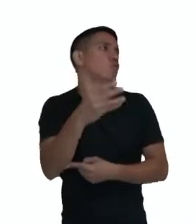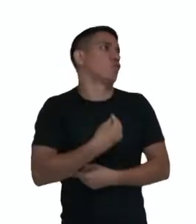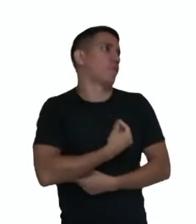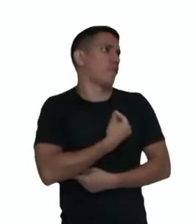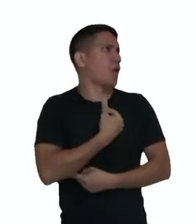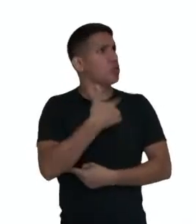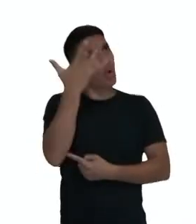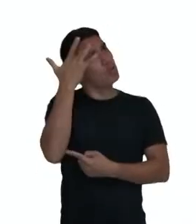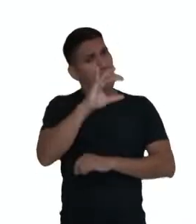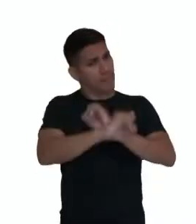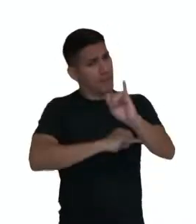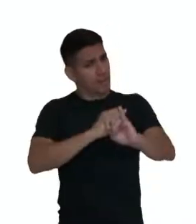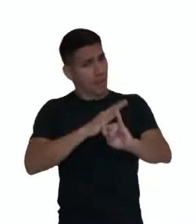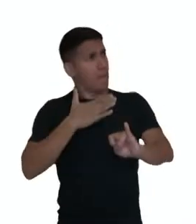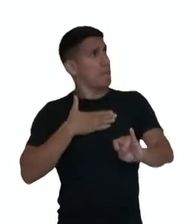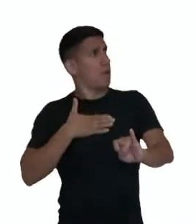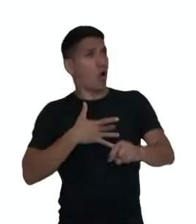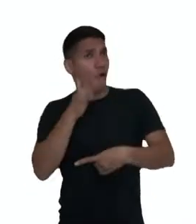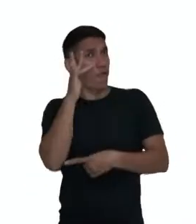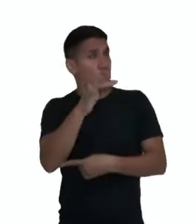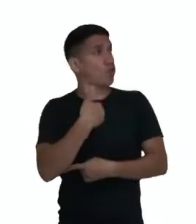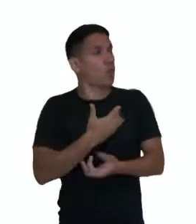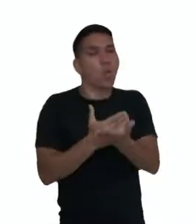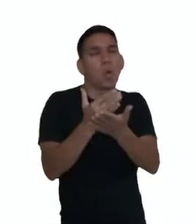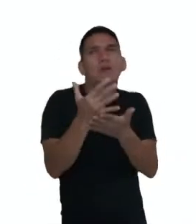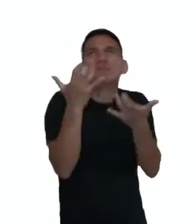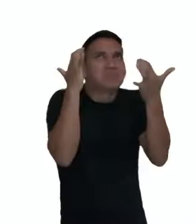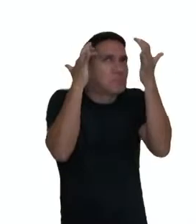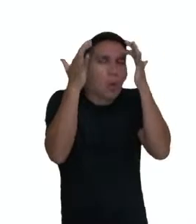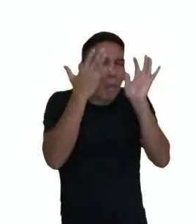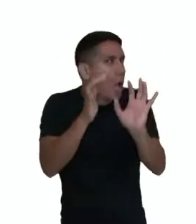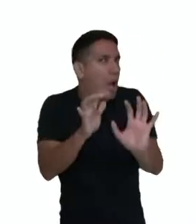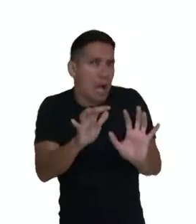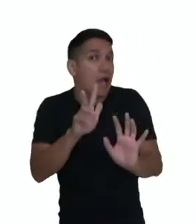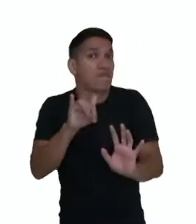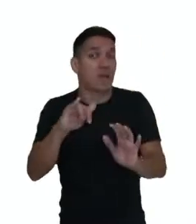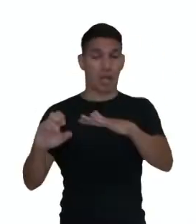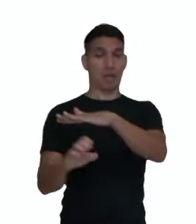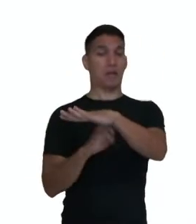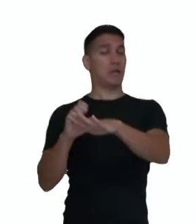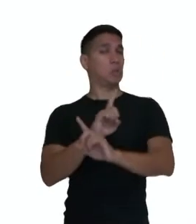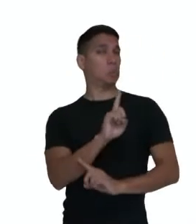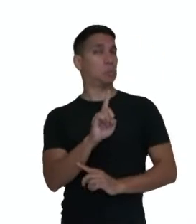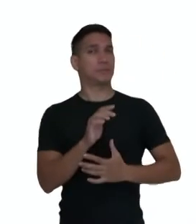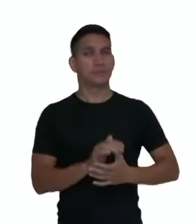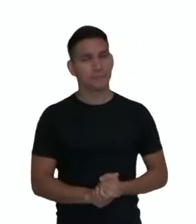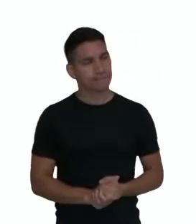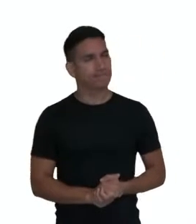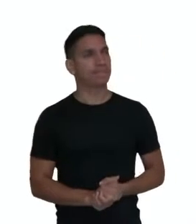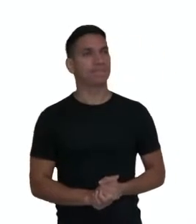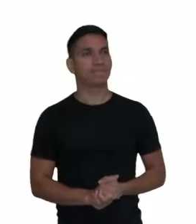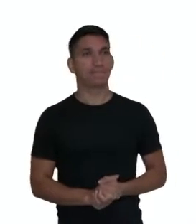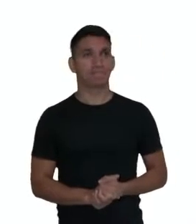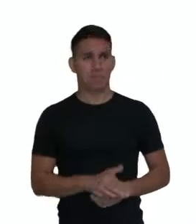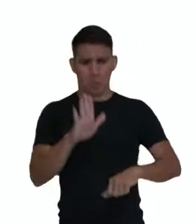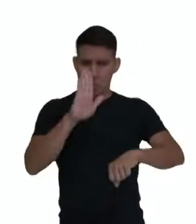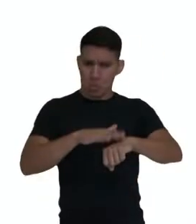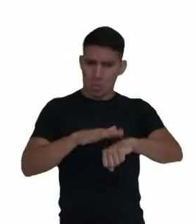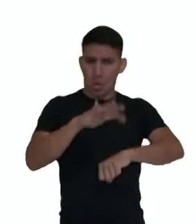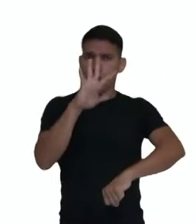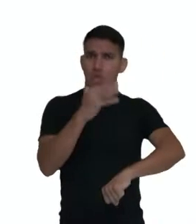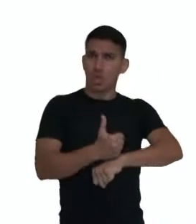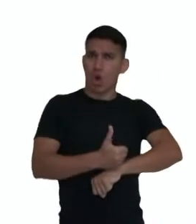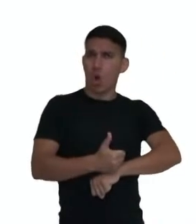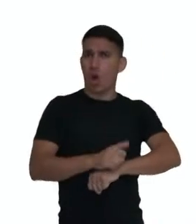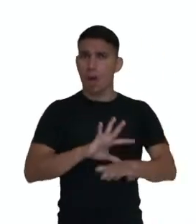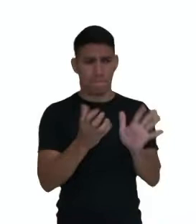internet era meu futuro. No começo, eu não imaginava que eu seria empresária. Dona de marca,